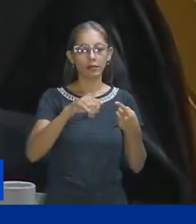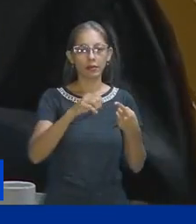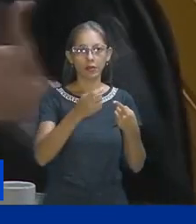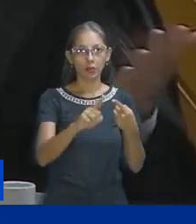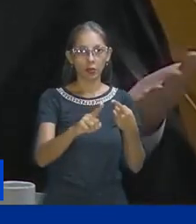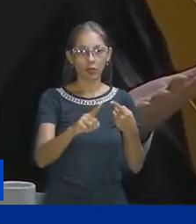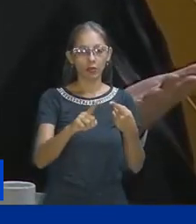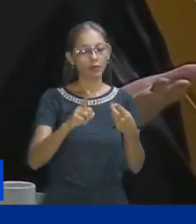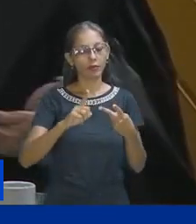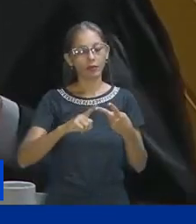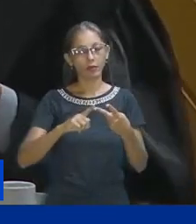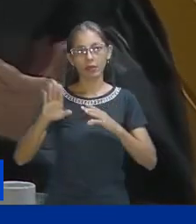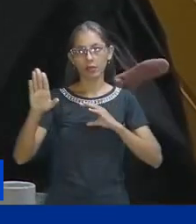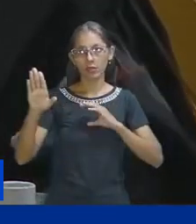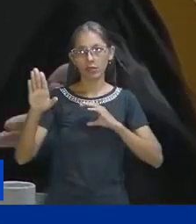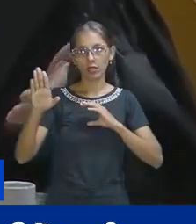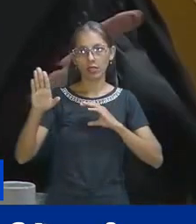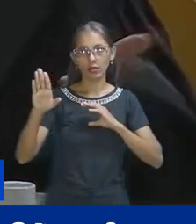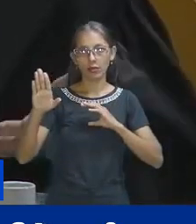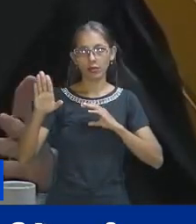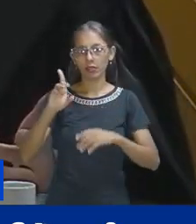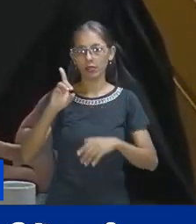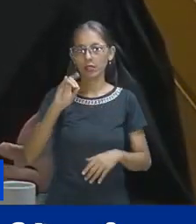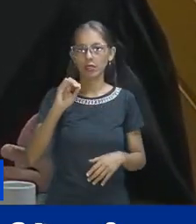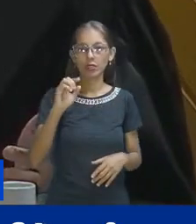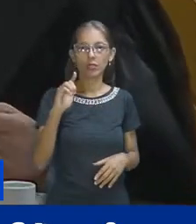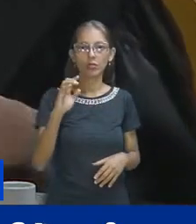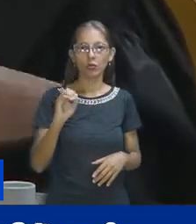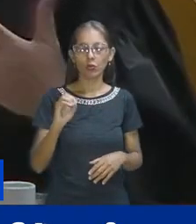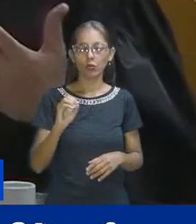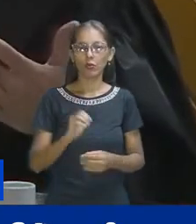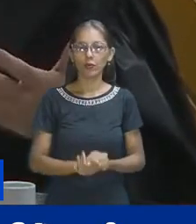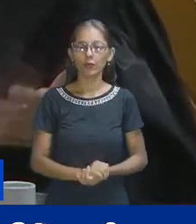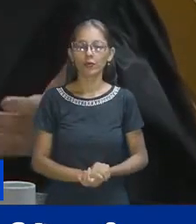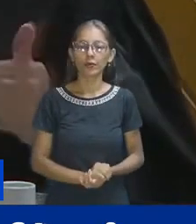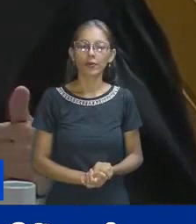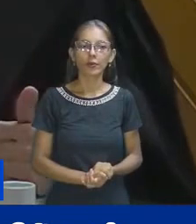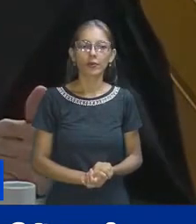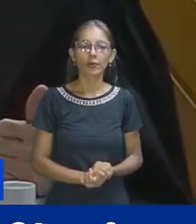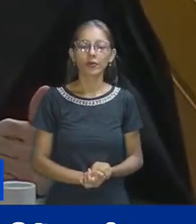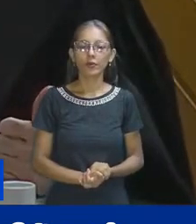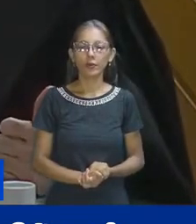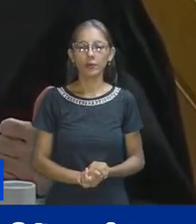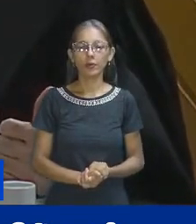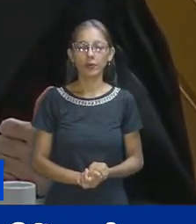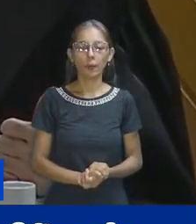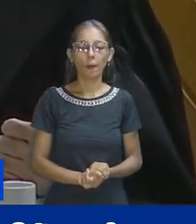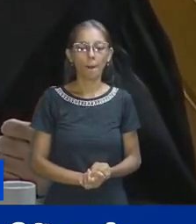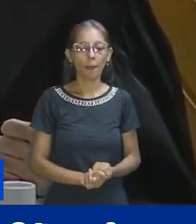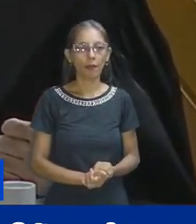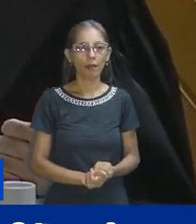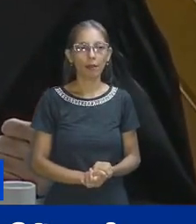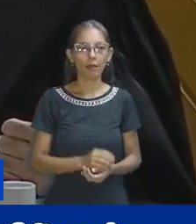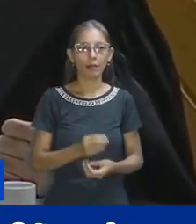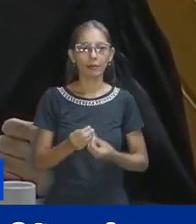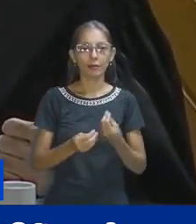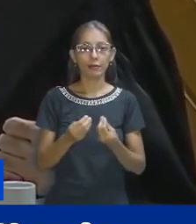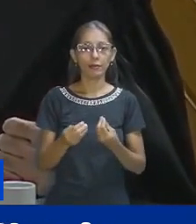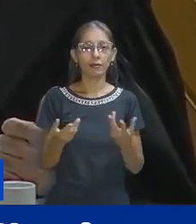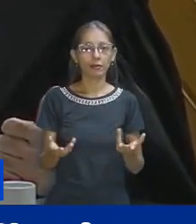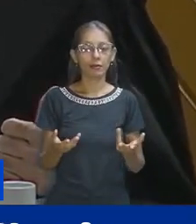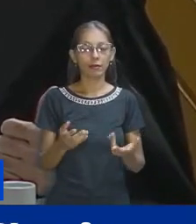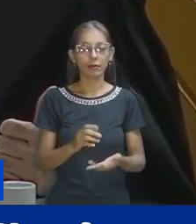não, ou seja, está quebrada. Praticamente está, objetivamente, né, o teor